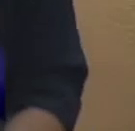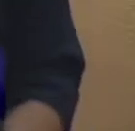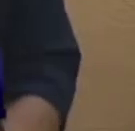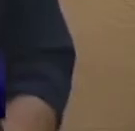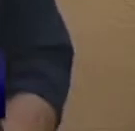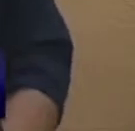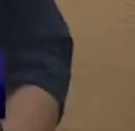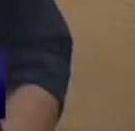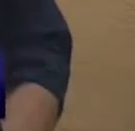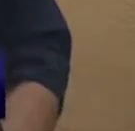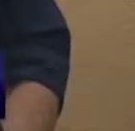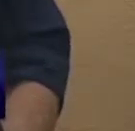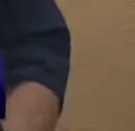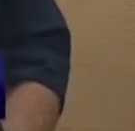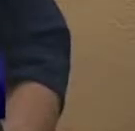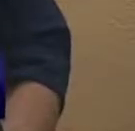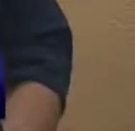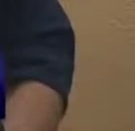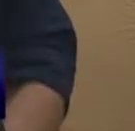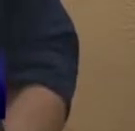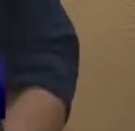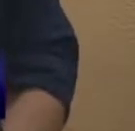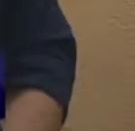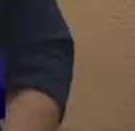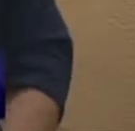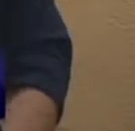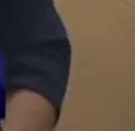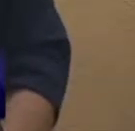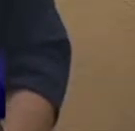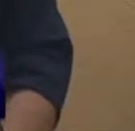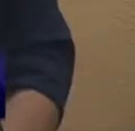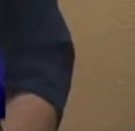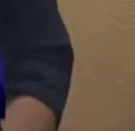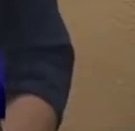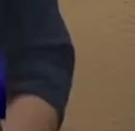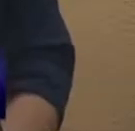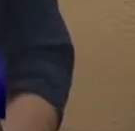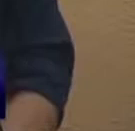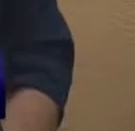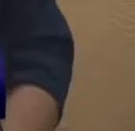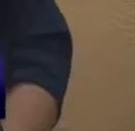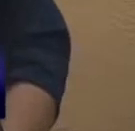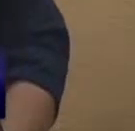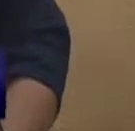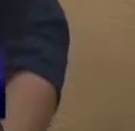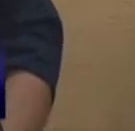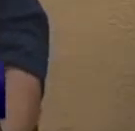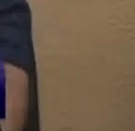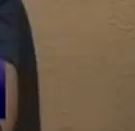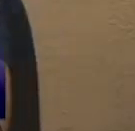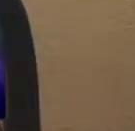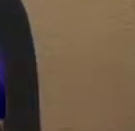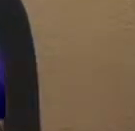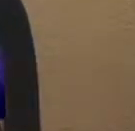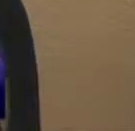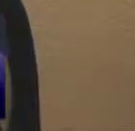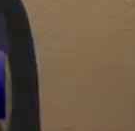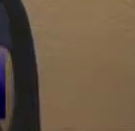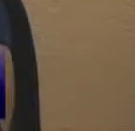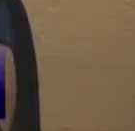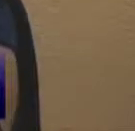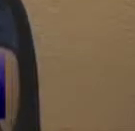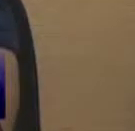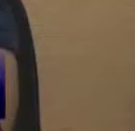incentivos fiscais à cultura, né? Esquecida, abandonada, apesar dos gritos